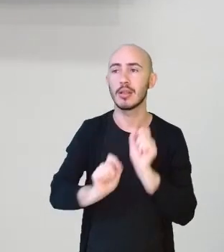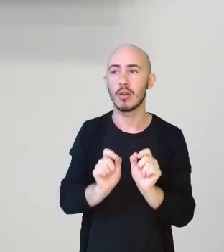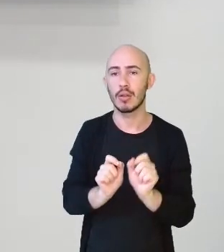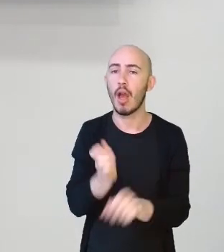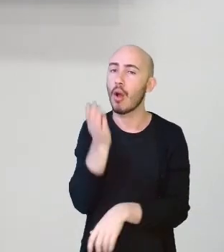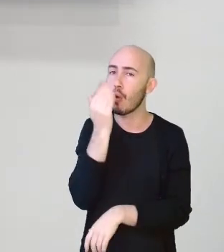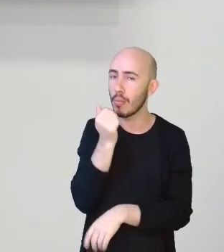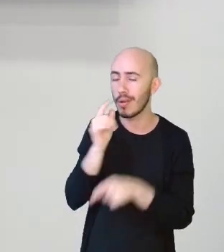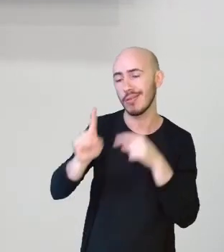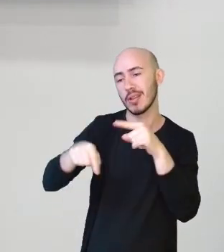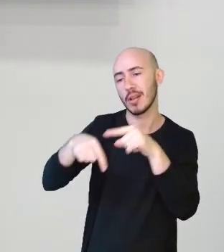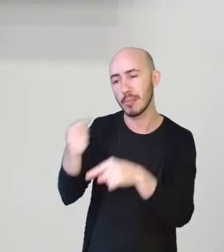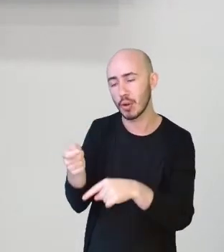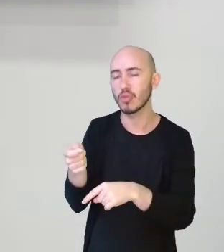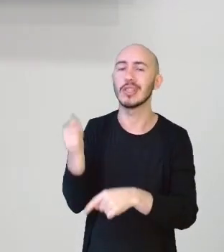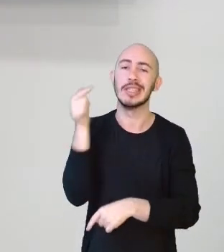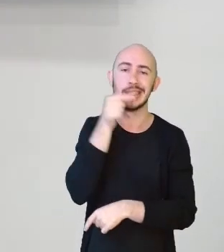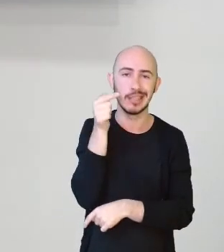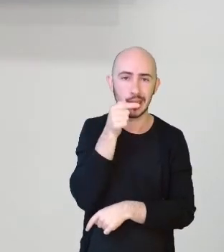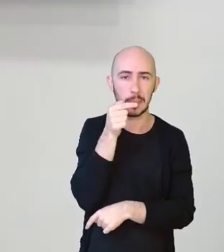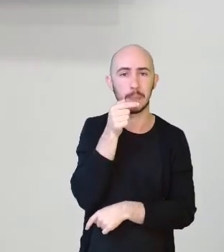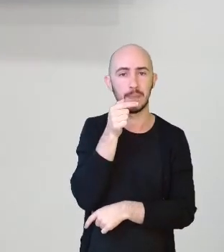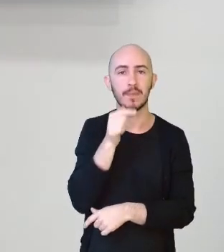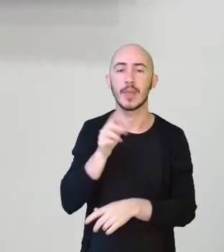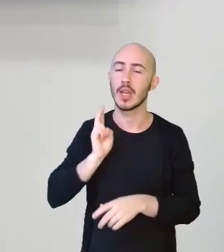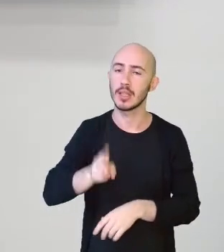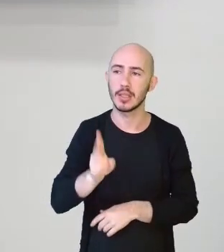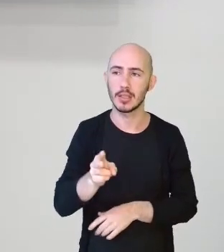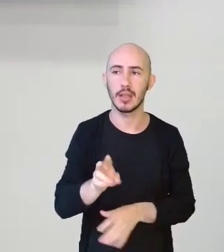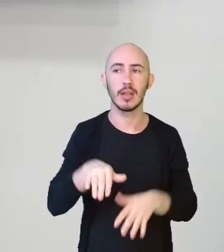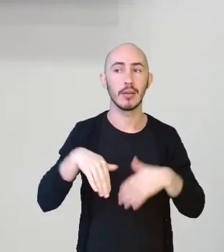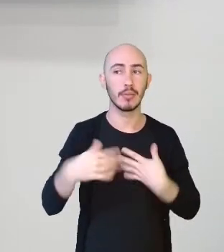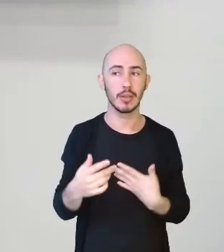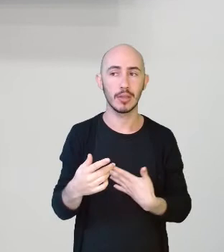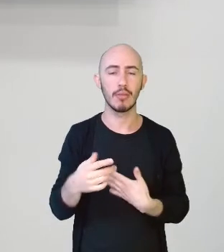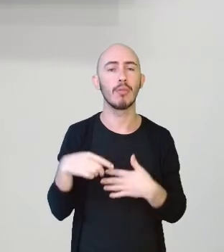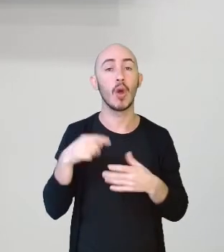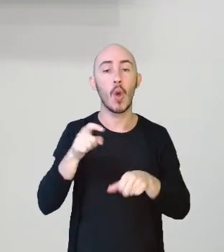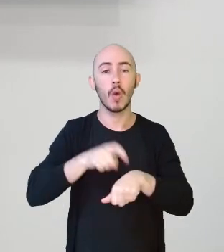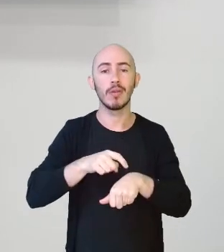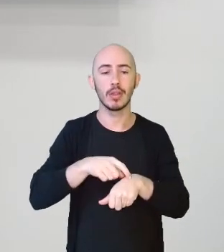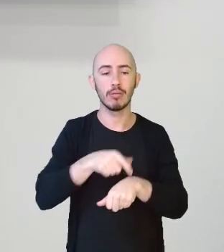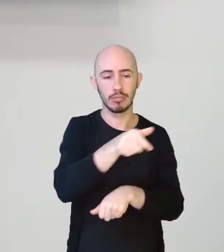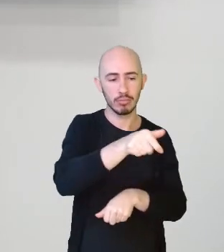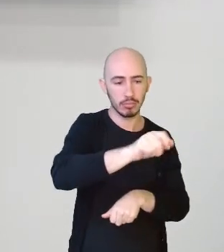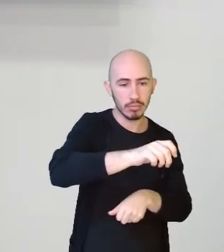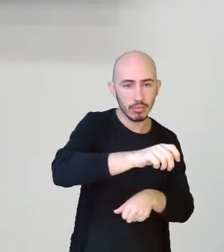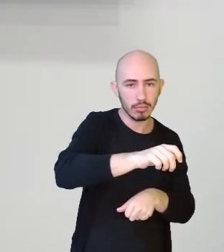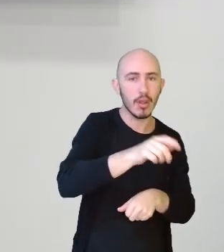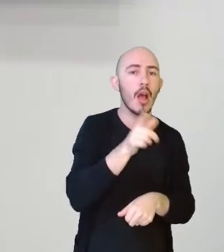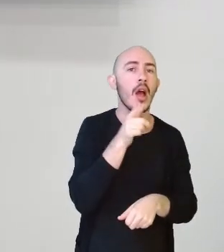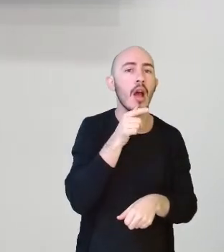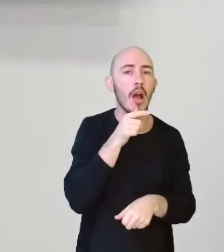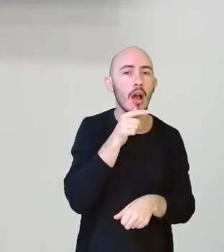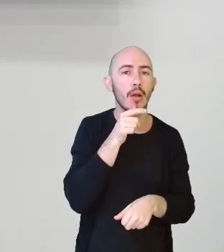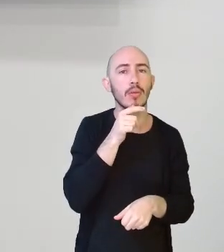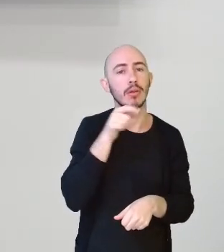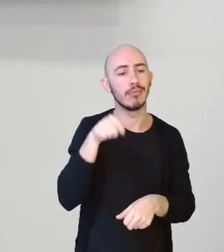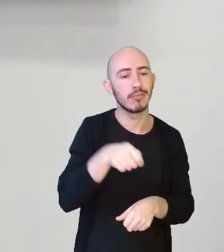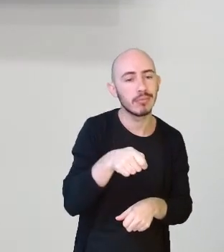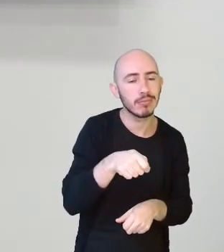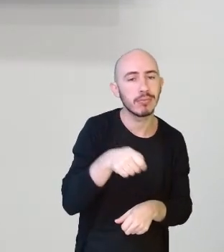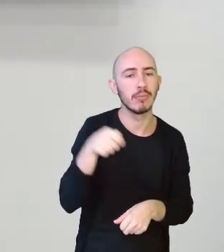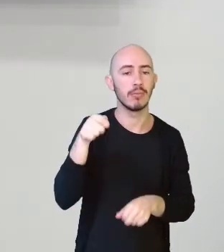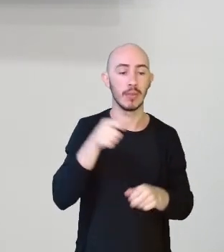cada refeição, você deve, enquanto está ali, ó, com a escova escovando seus dentes, a torneira deve estar sempre